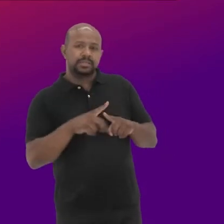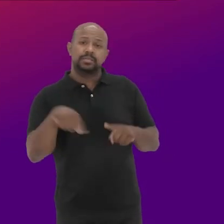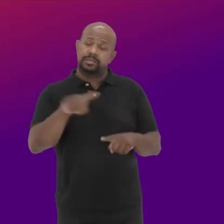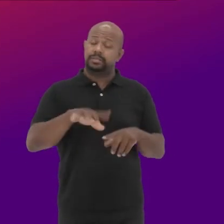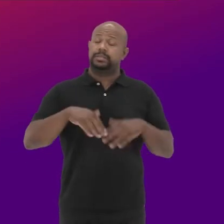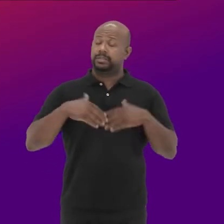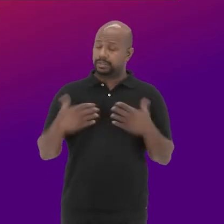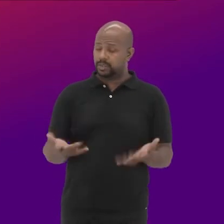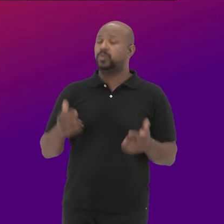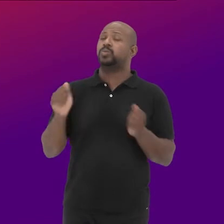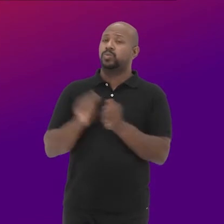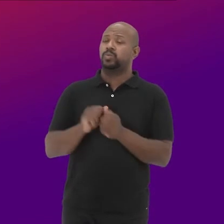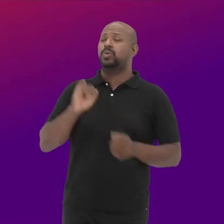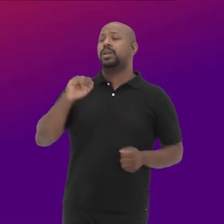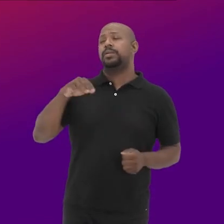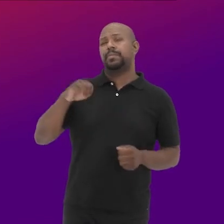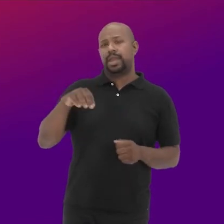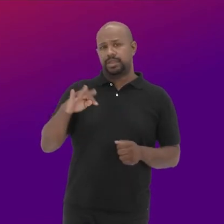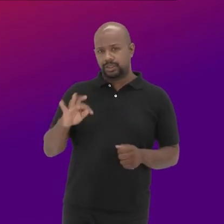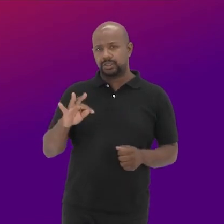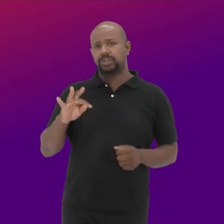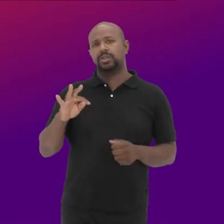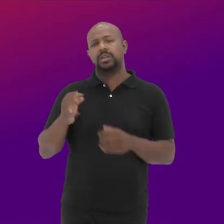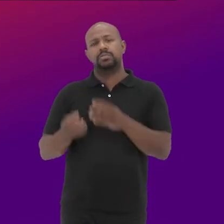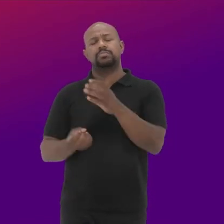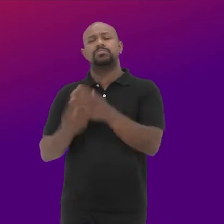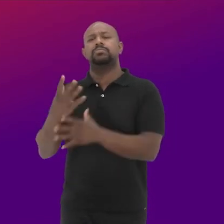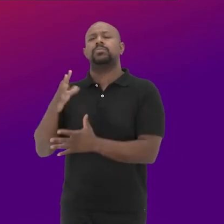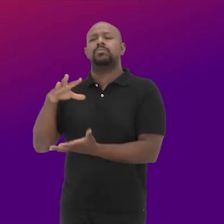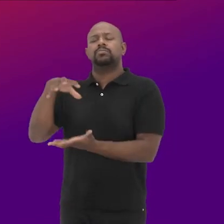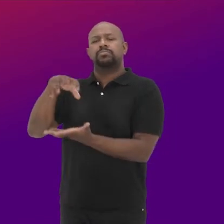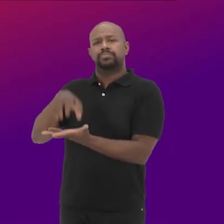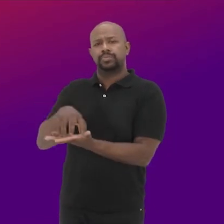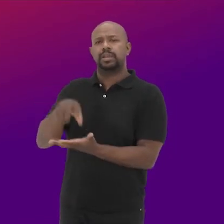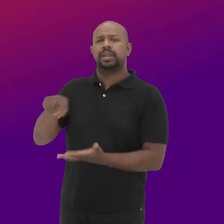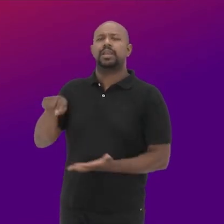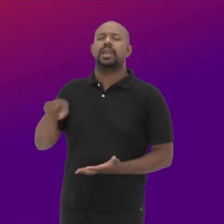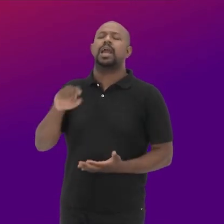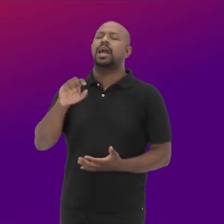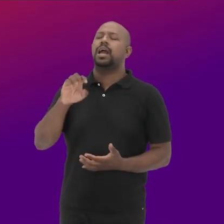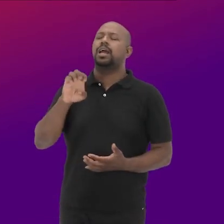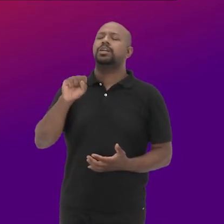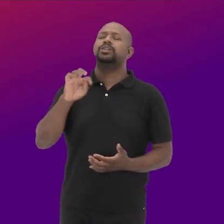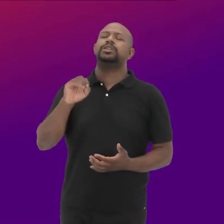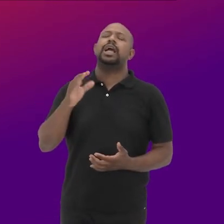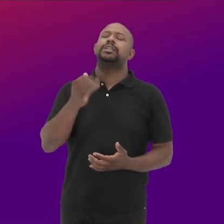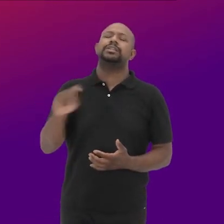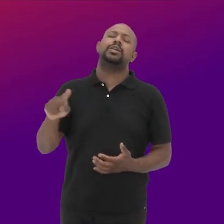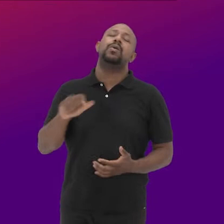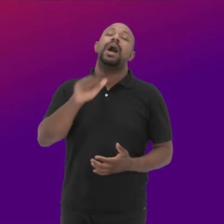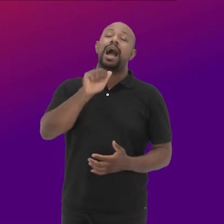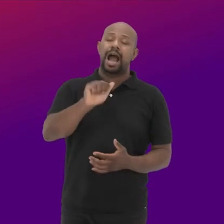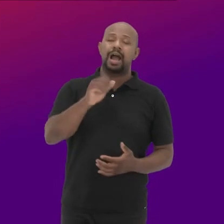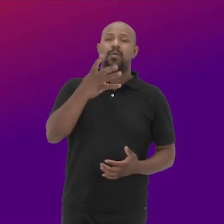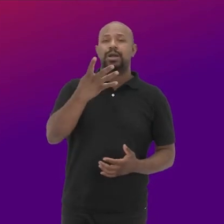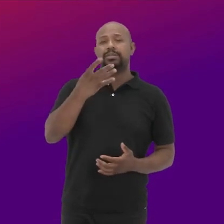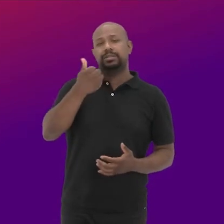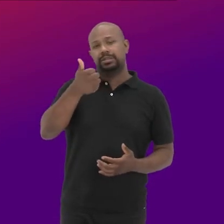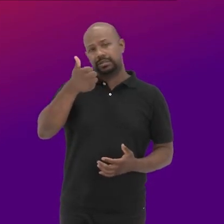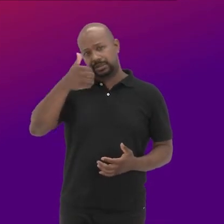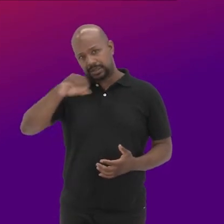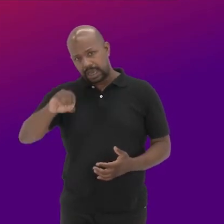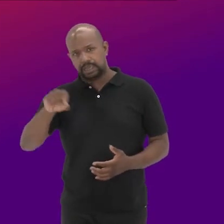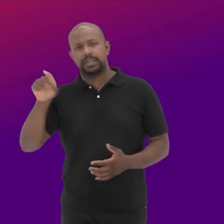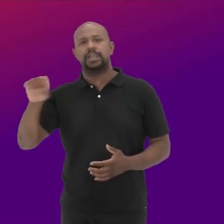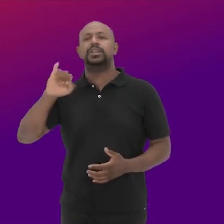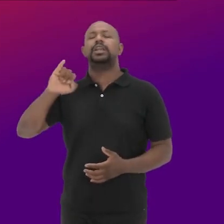encontramos, então, junto com o IMET, uma estação, que é a estação A410 de Ilhéus,